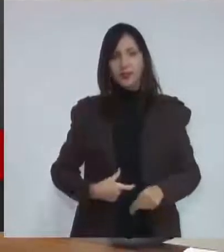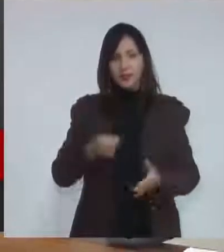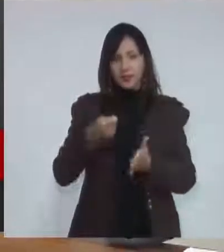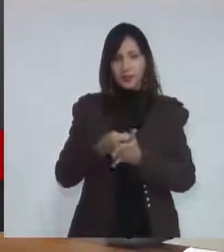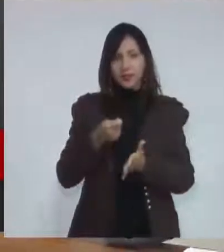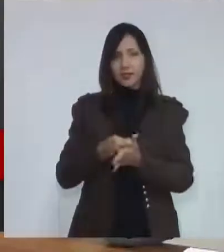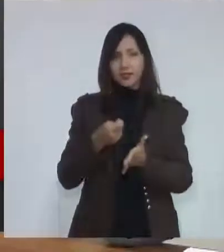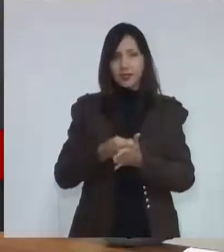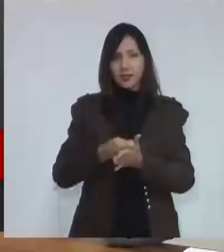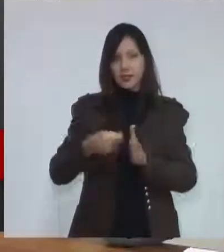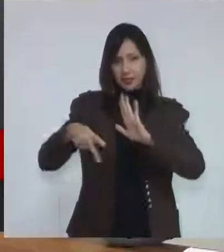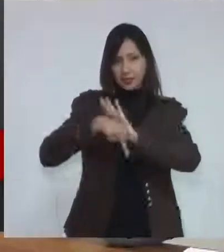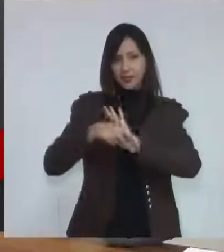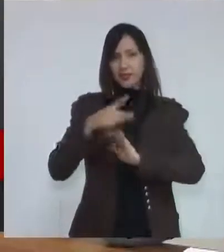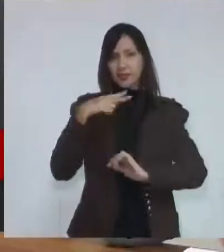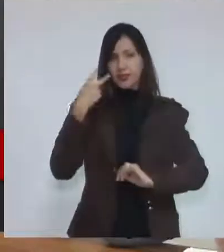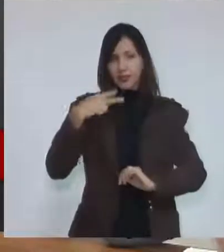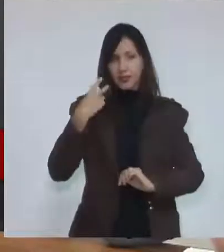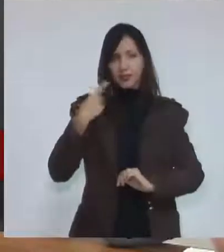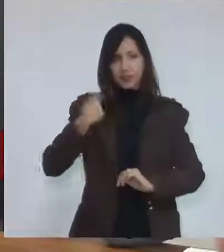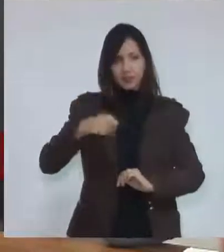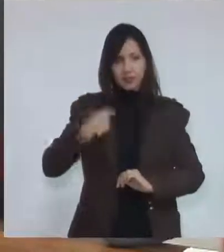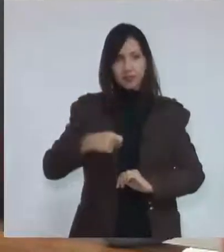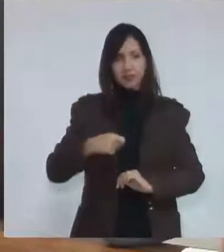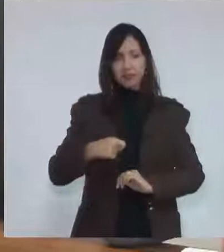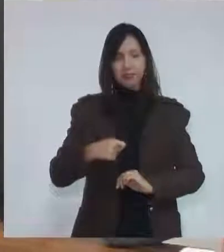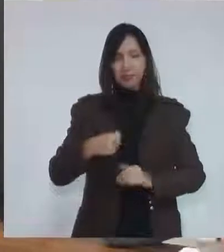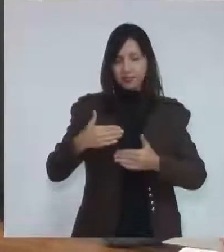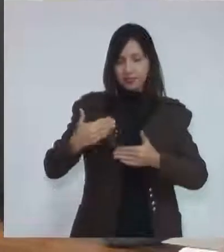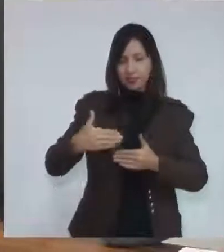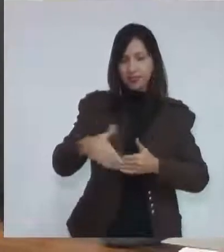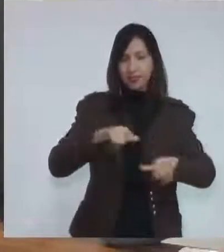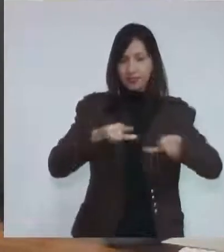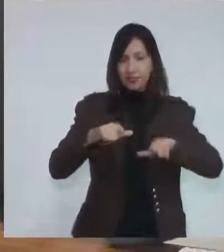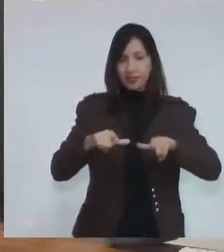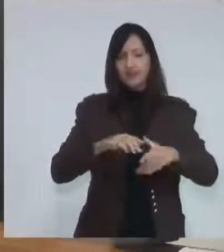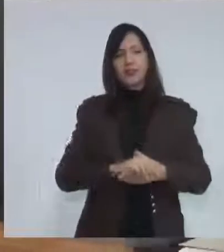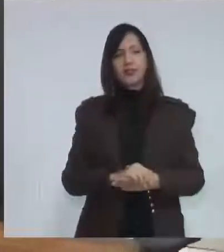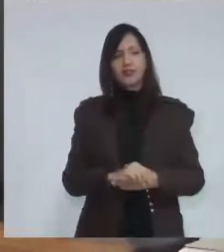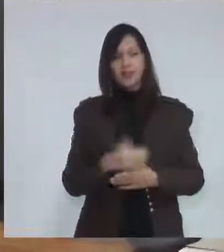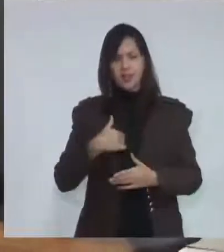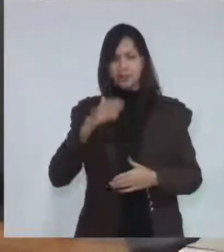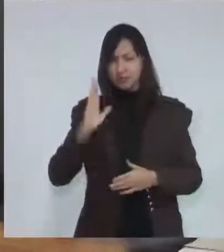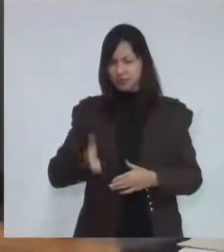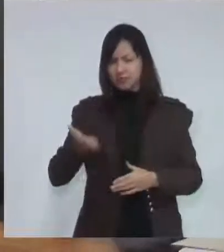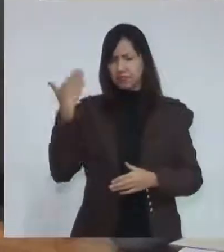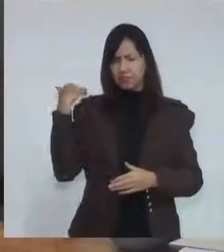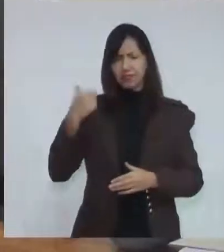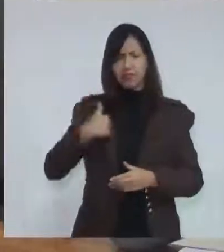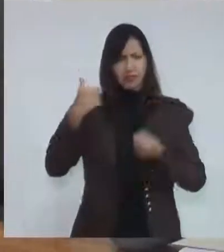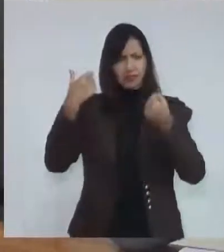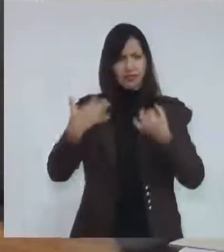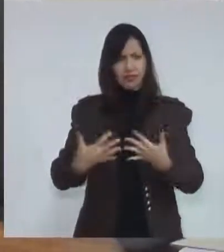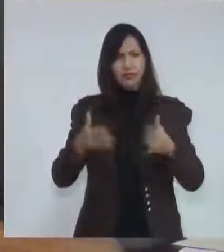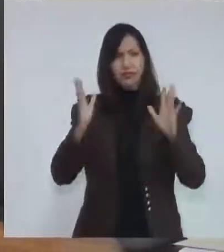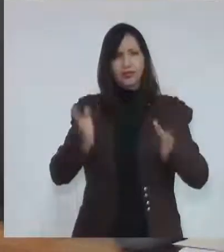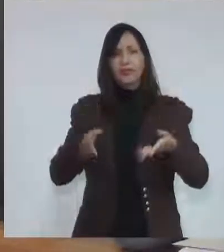dever de um vereador, que deve ser exercido no seu mandato. Eu mesmo já falei sobre esse assunto aqui.